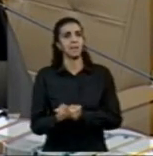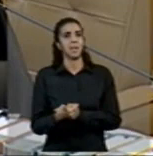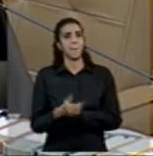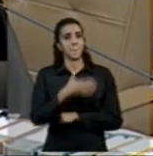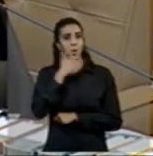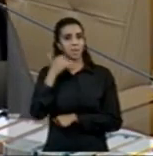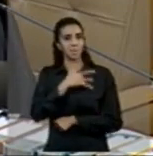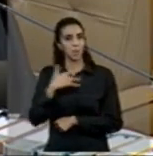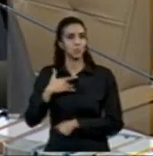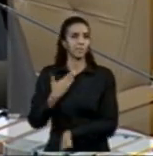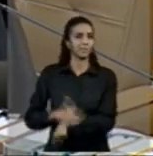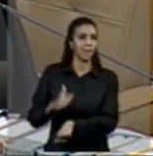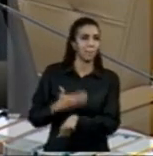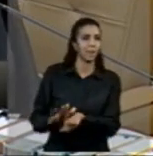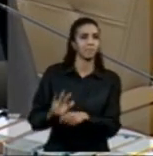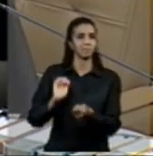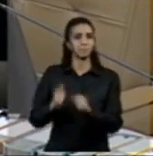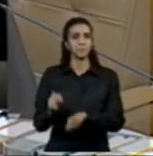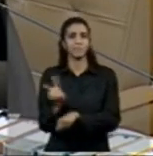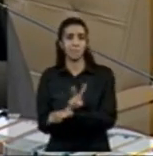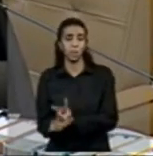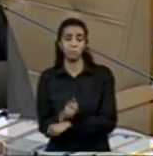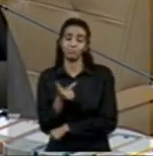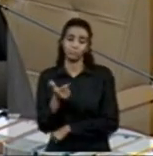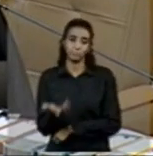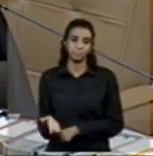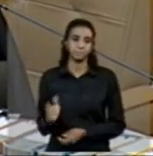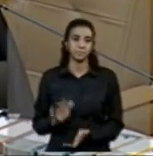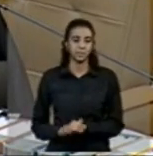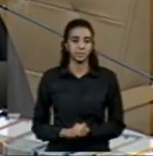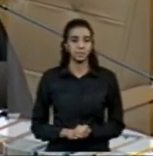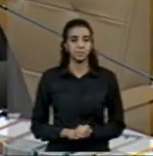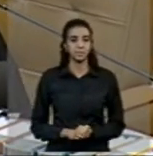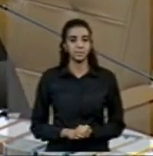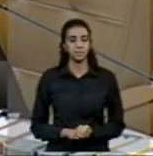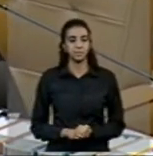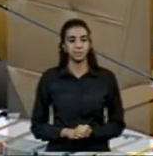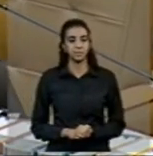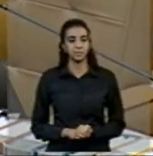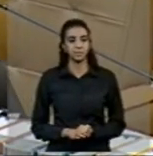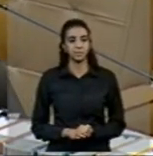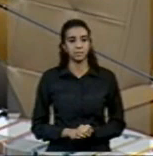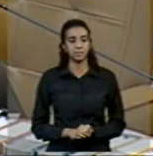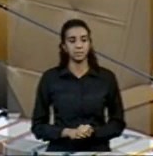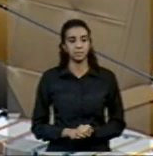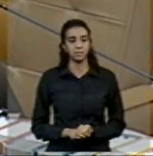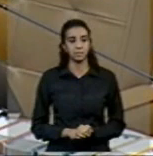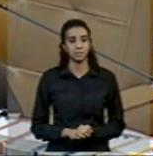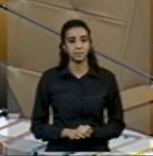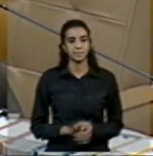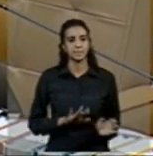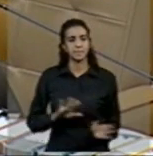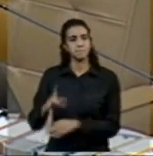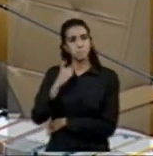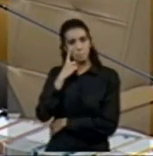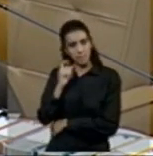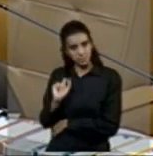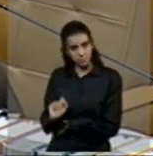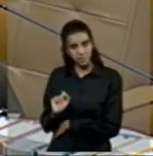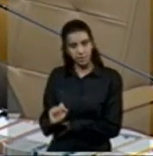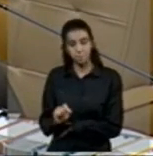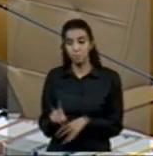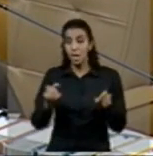de treinamento e fiscalização. Aqui é interessante, só vou fazer essa leitura porque eu acho muito interessante. No caso